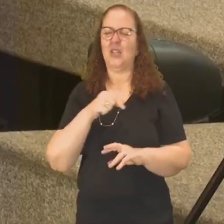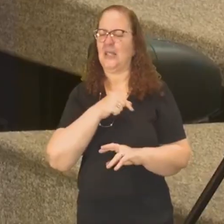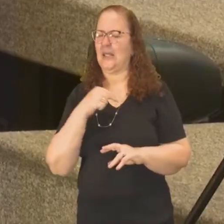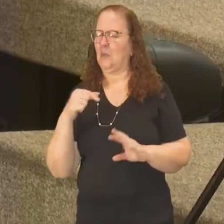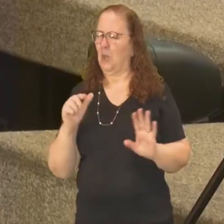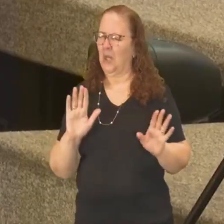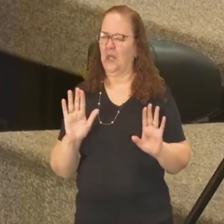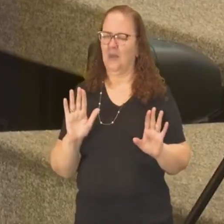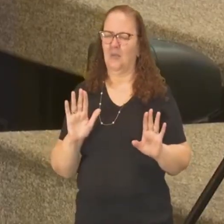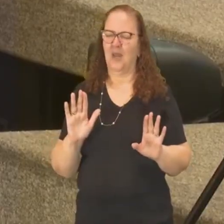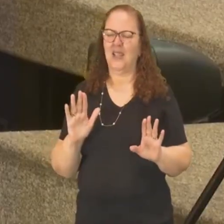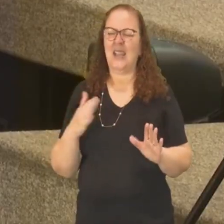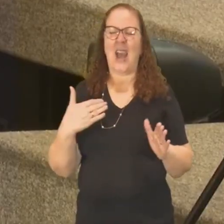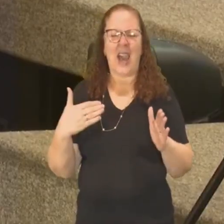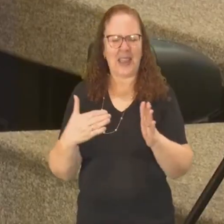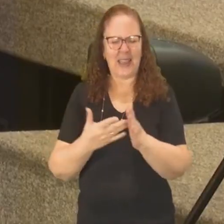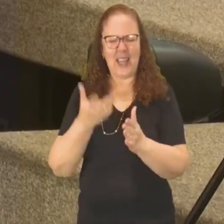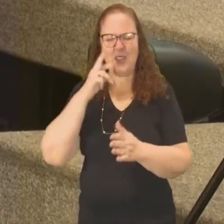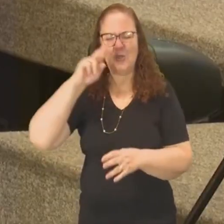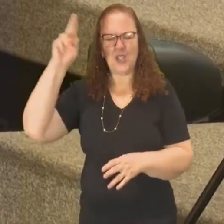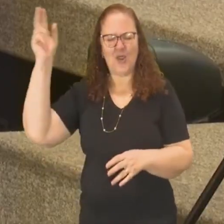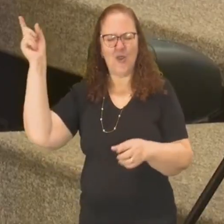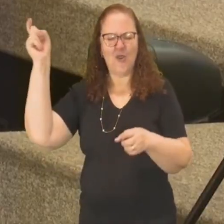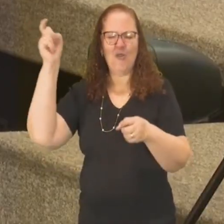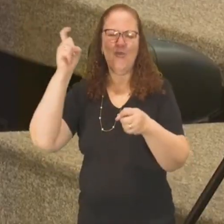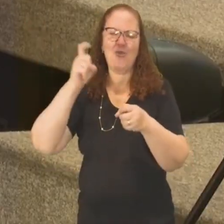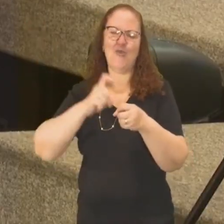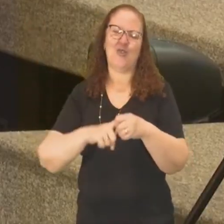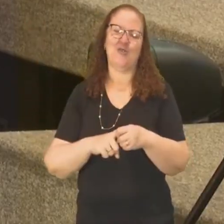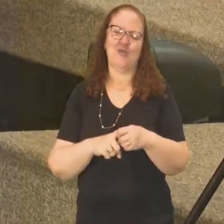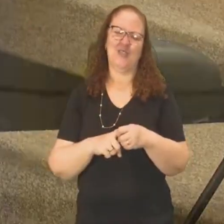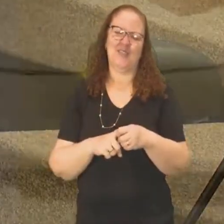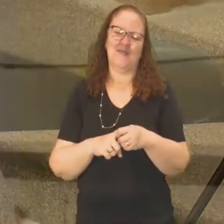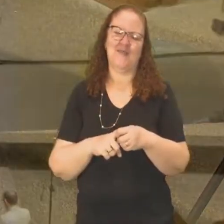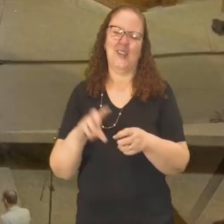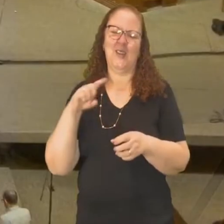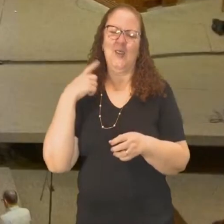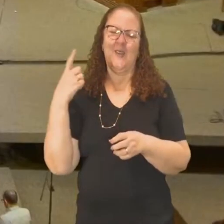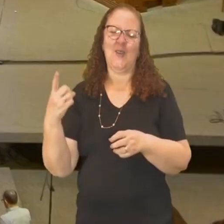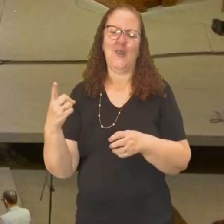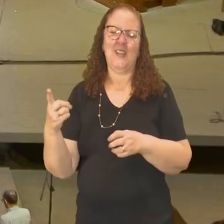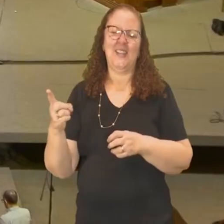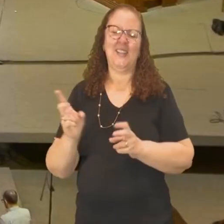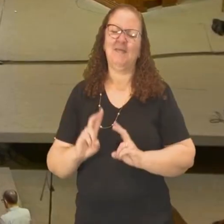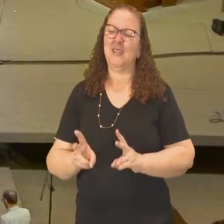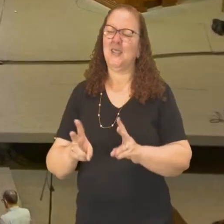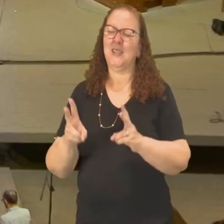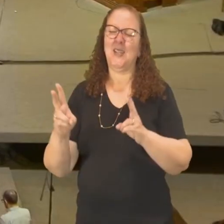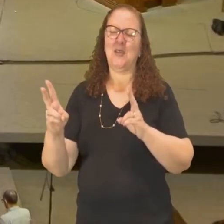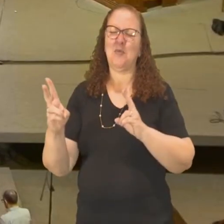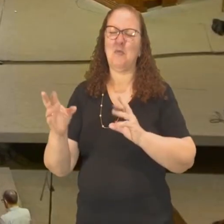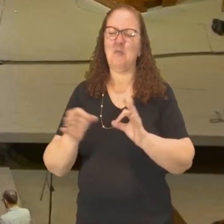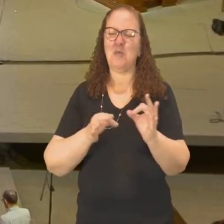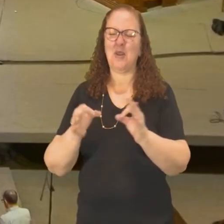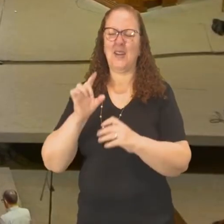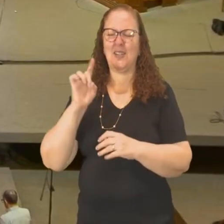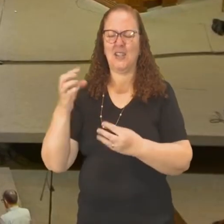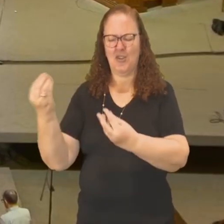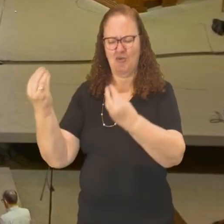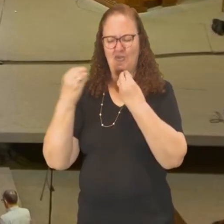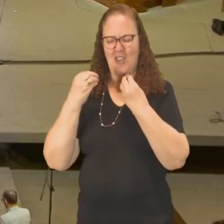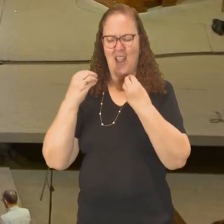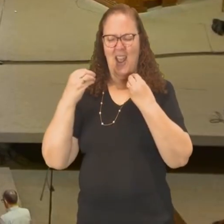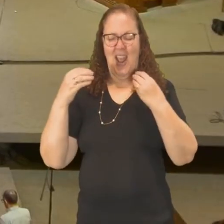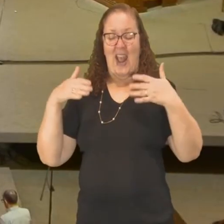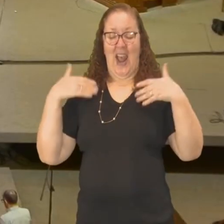semana, mas até que o Senhor venha nos buscar, e nós estaremos para sempre na Tua presença. Coloca alegria em nossos